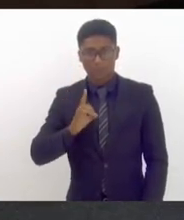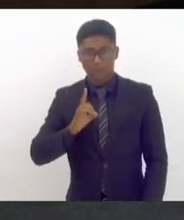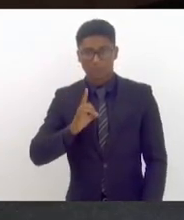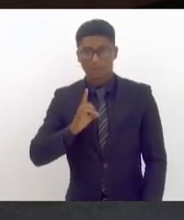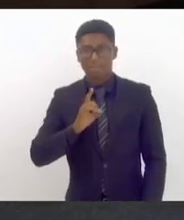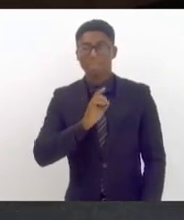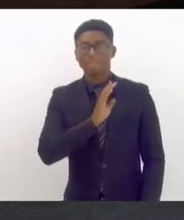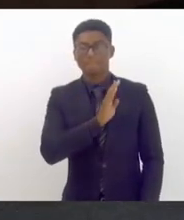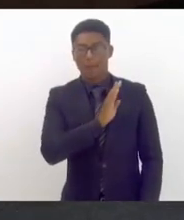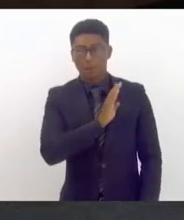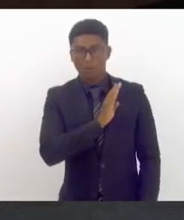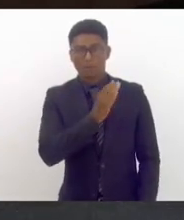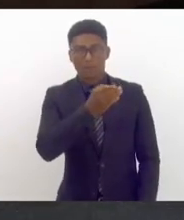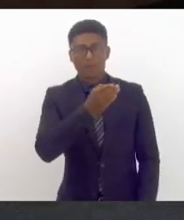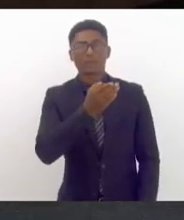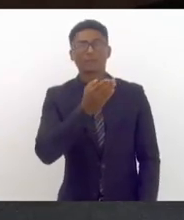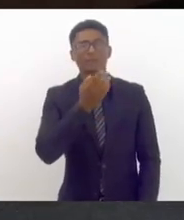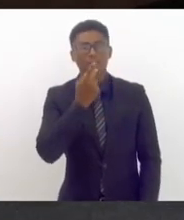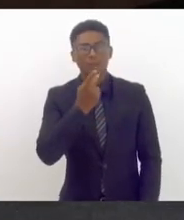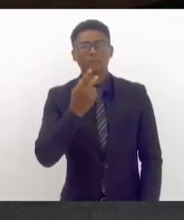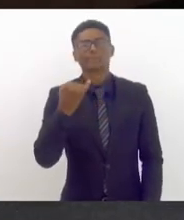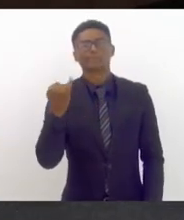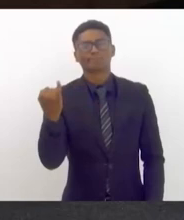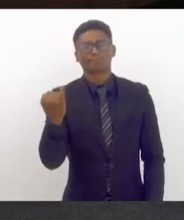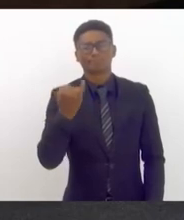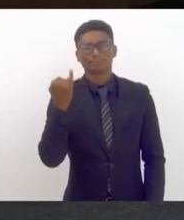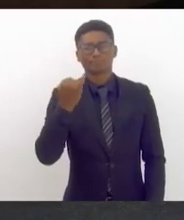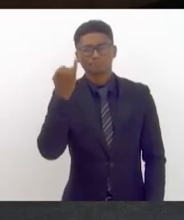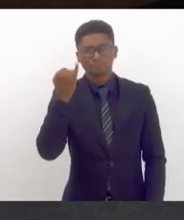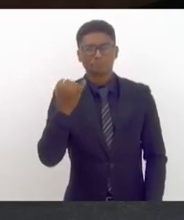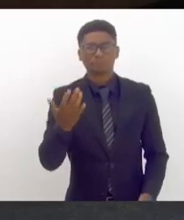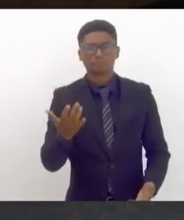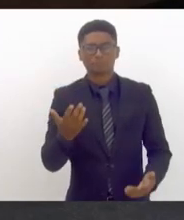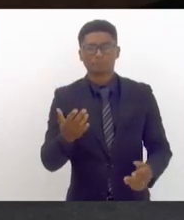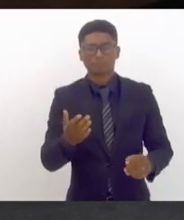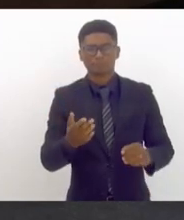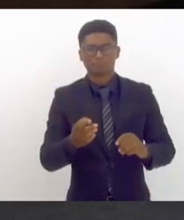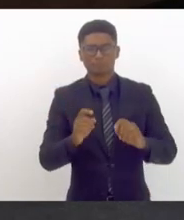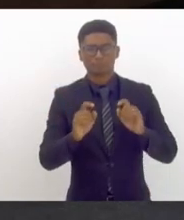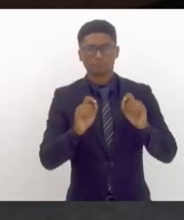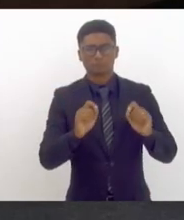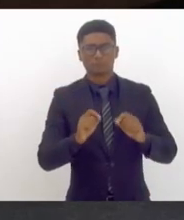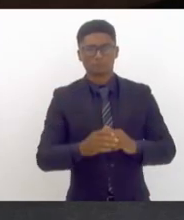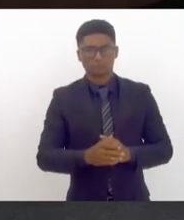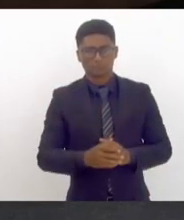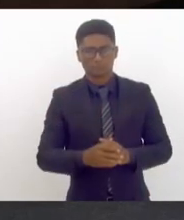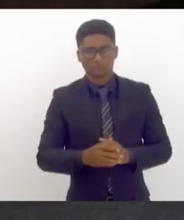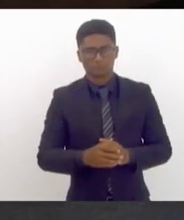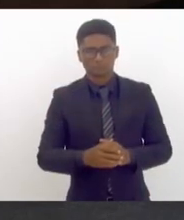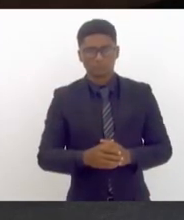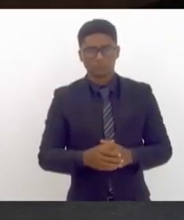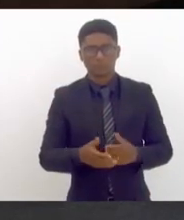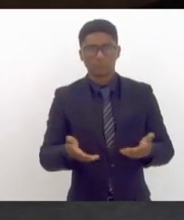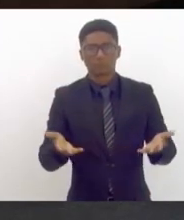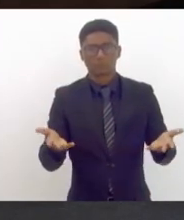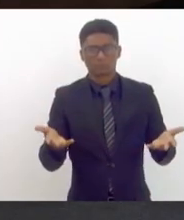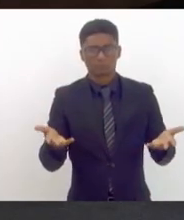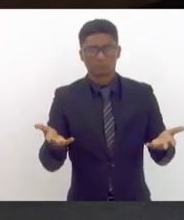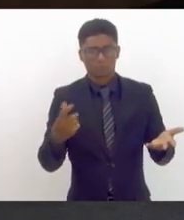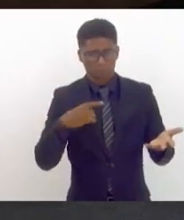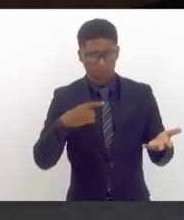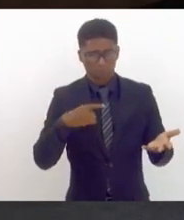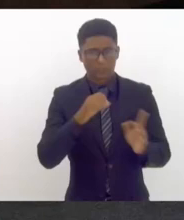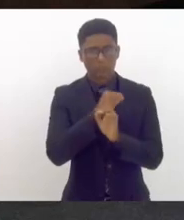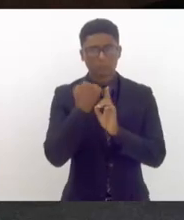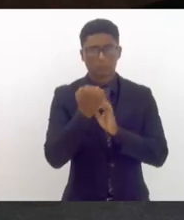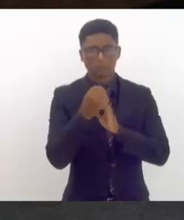aqui agora falando sobre a importância da gente, de fato, combater este mal que assola a